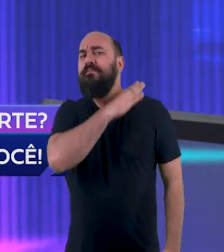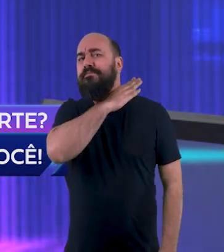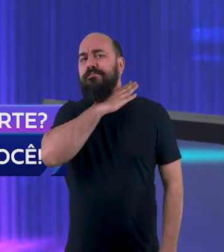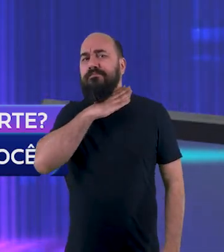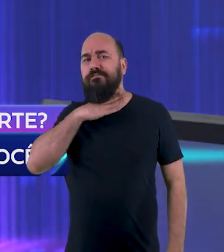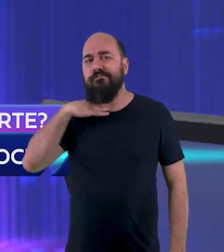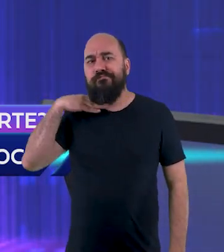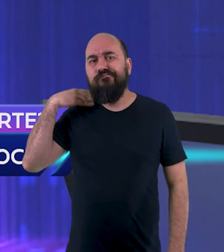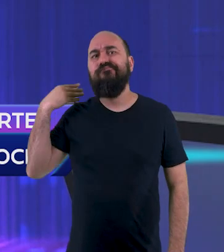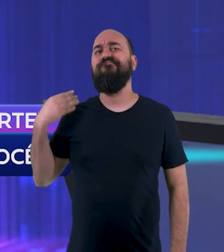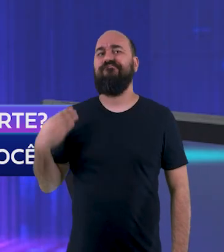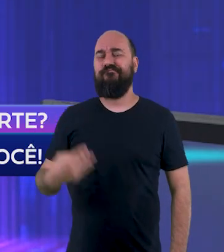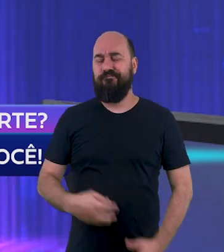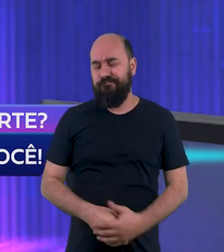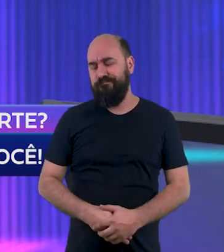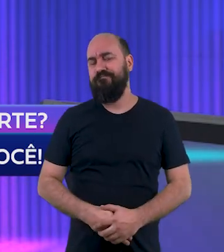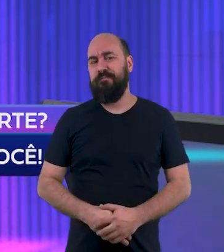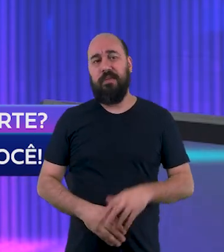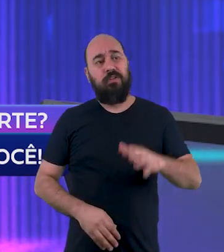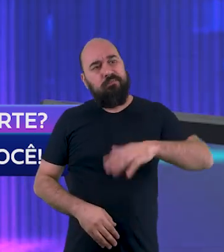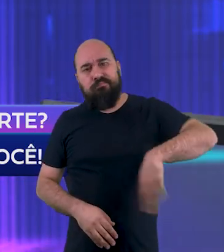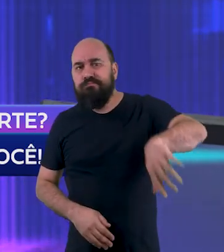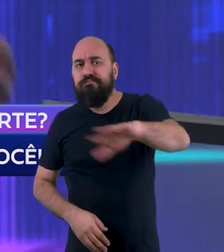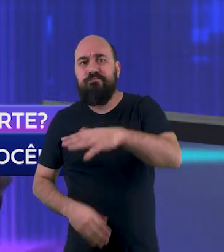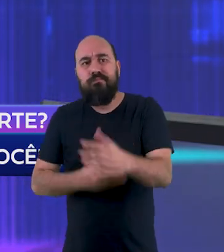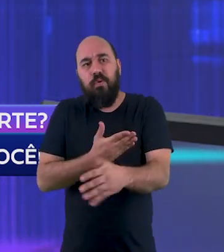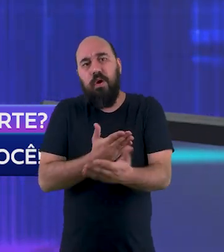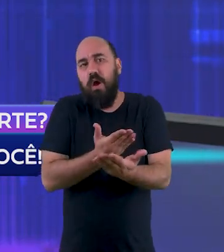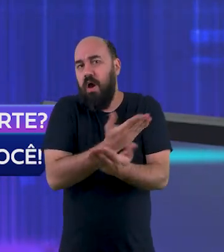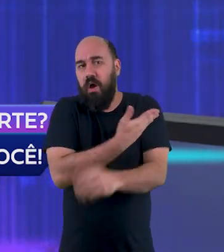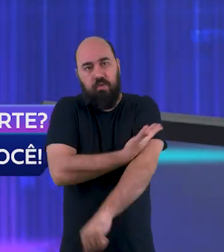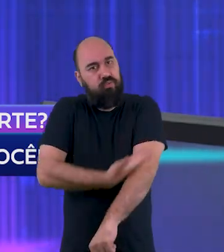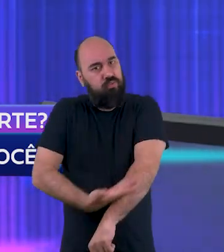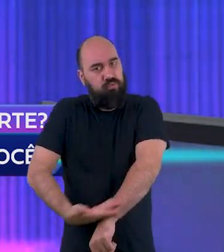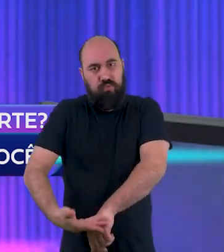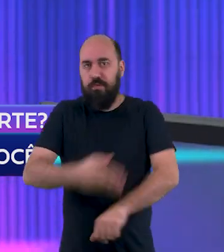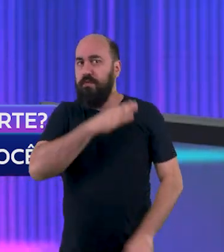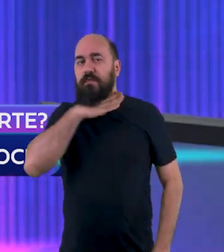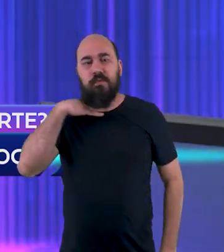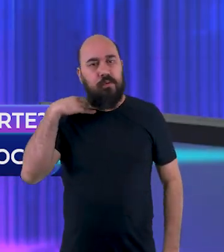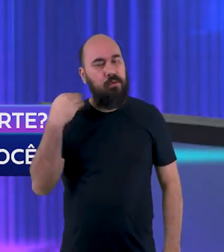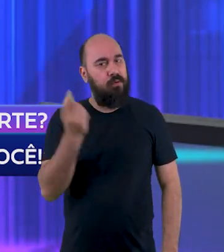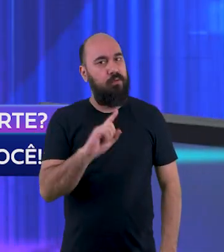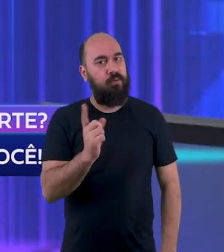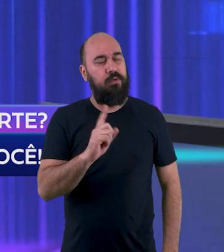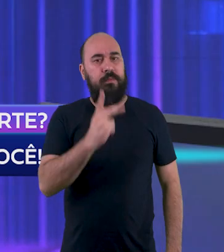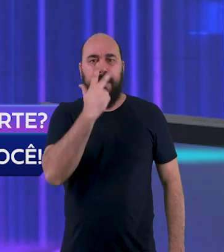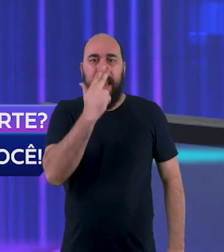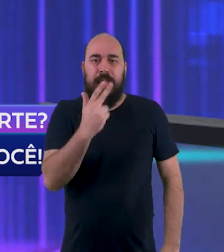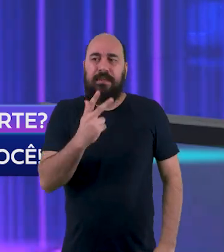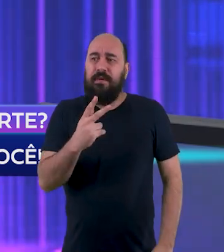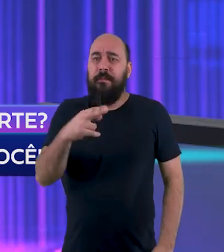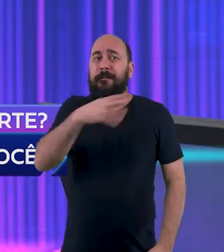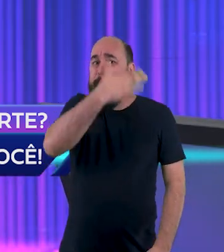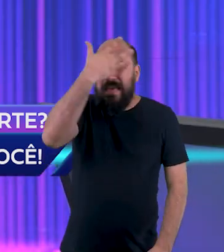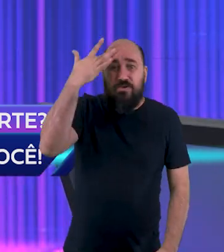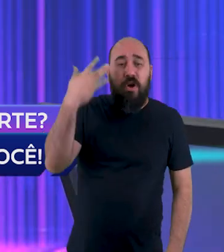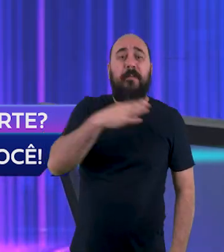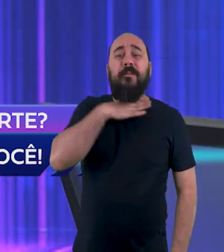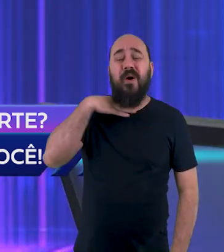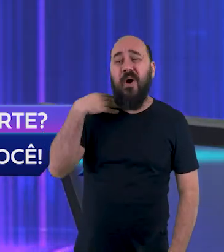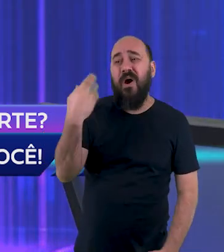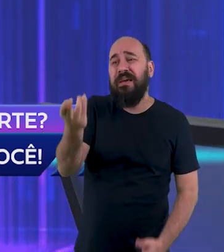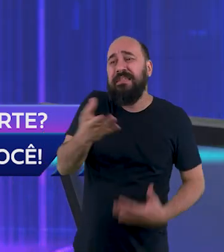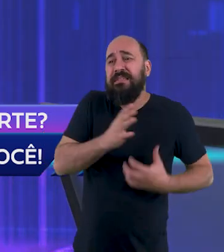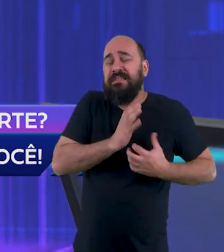se acostuma com a ideia da morte. Para aqueles que se vão, deixam um rastro dentro do nosso coração. Mas o que a Bíblia tem